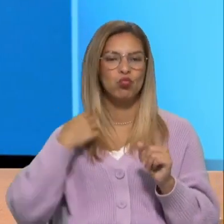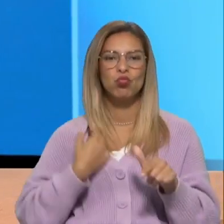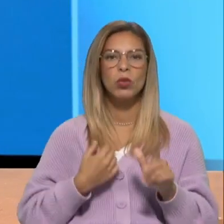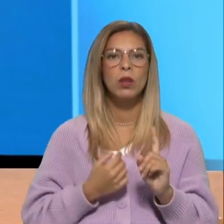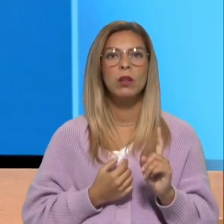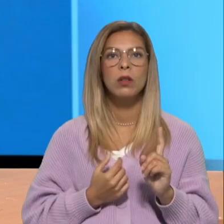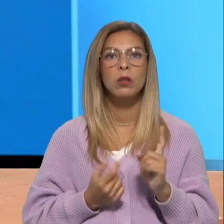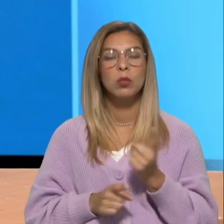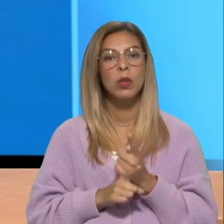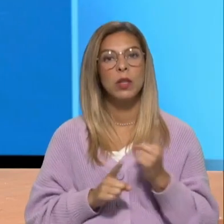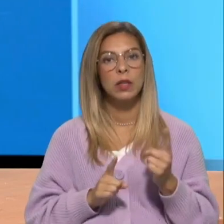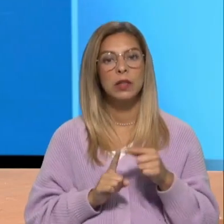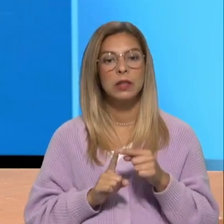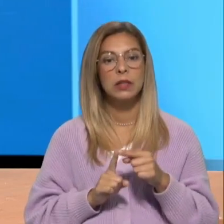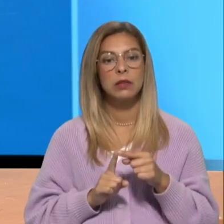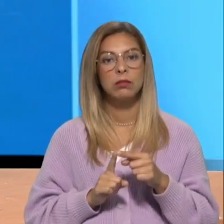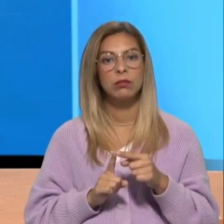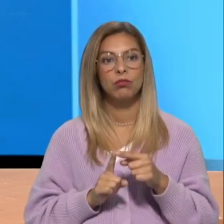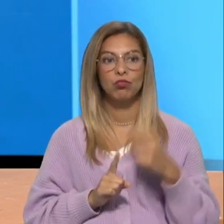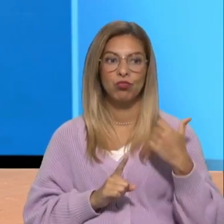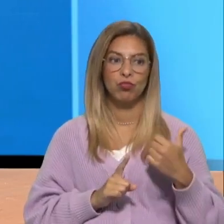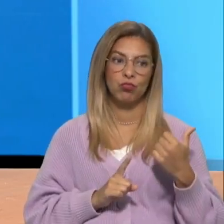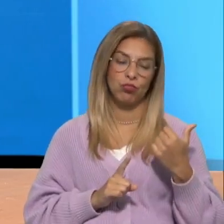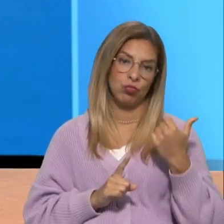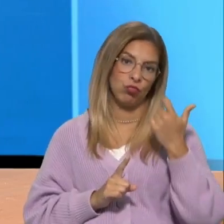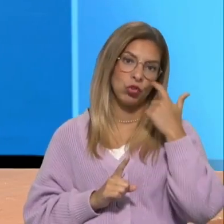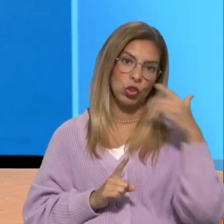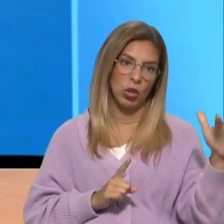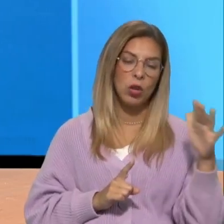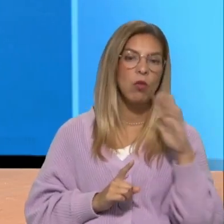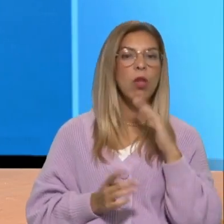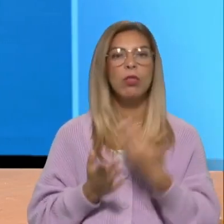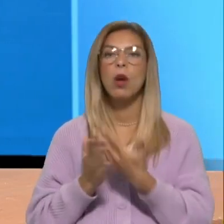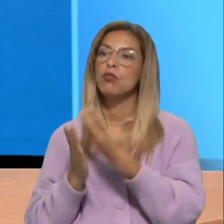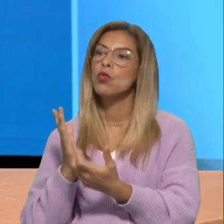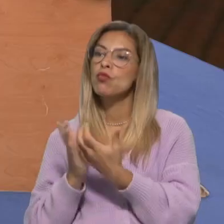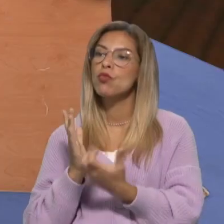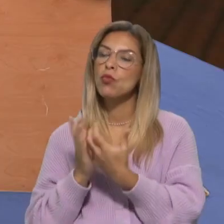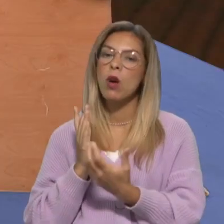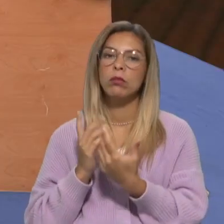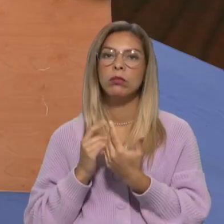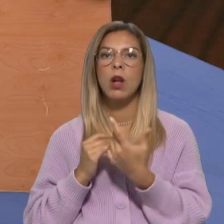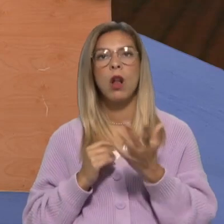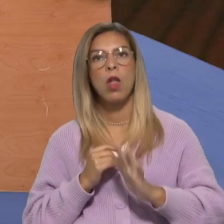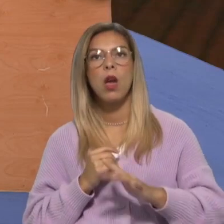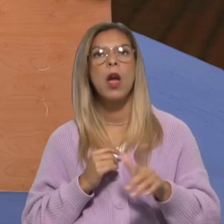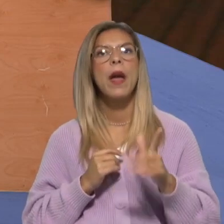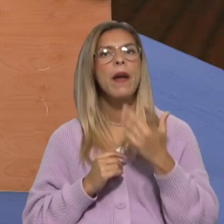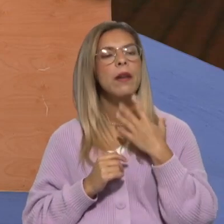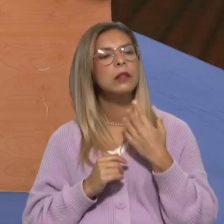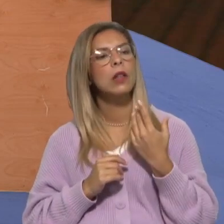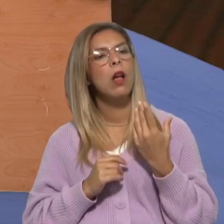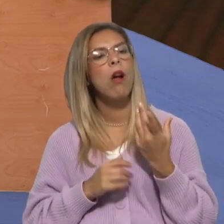ideia de que os imigrantes são contribuintes líquidos para a segurança social. Portanto, estamos sempre à procura do que podemos